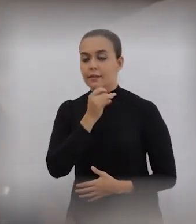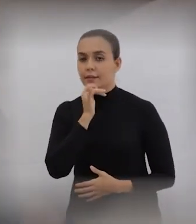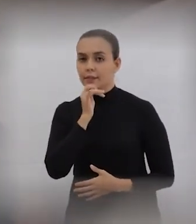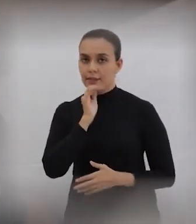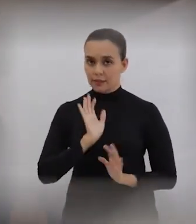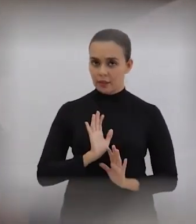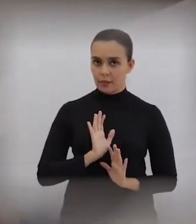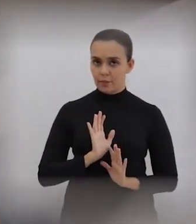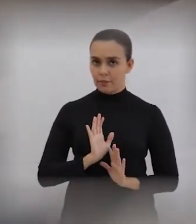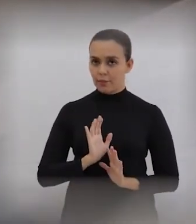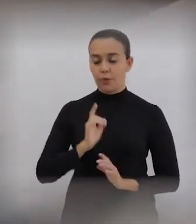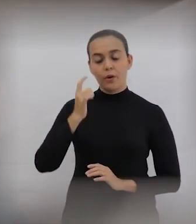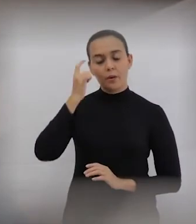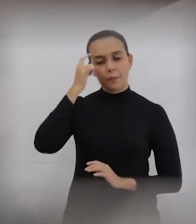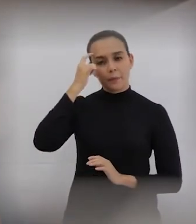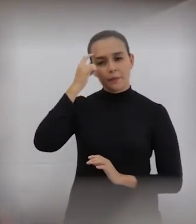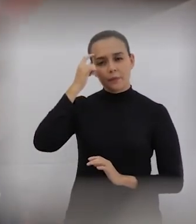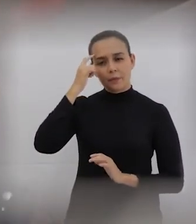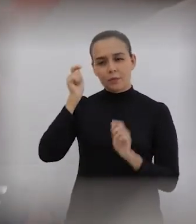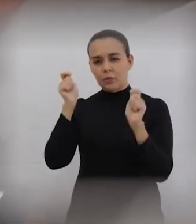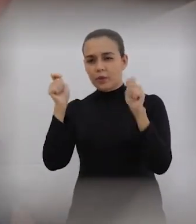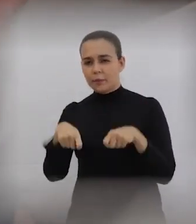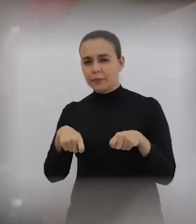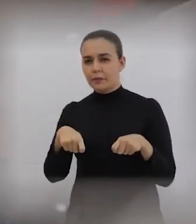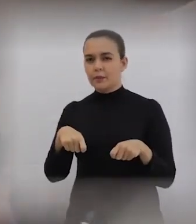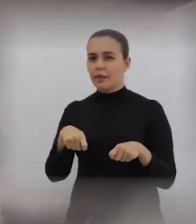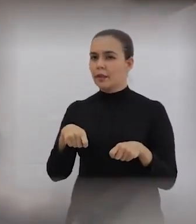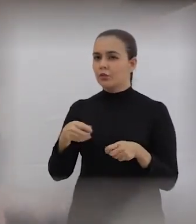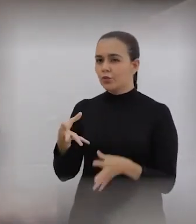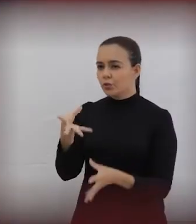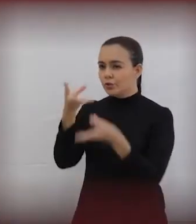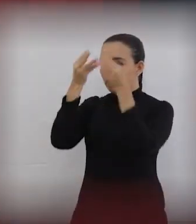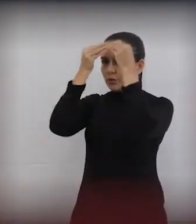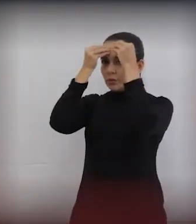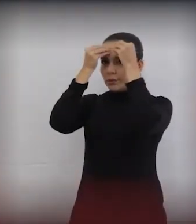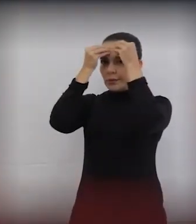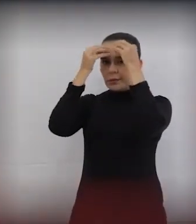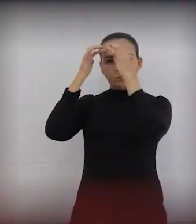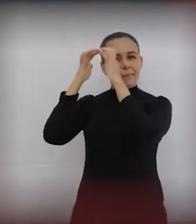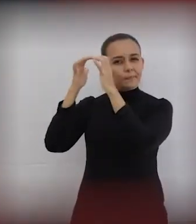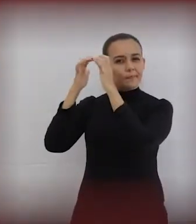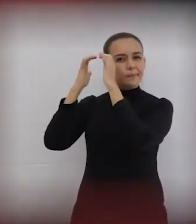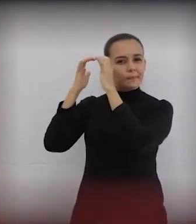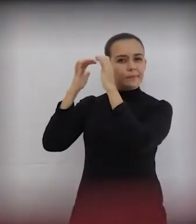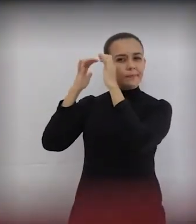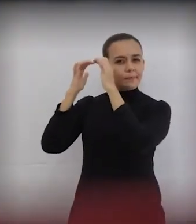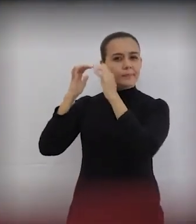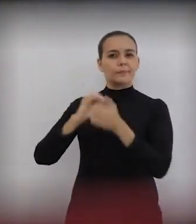detrimento da capacidade nossa de digerir e de fazer sentido das coisas.